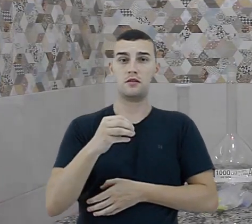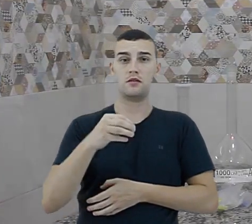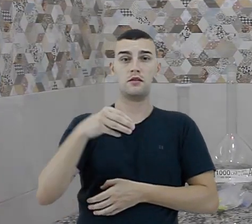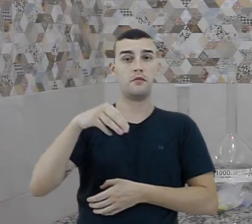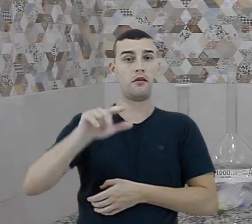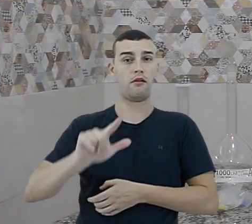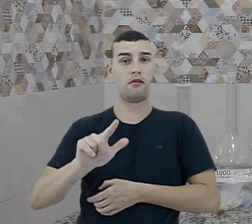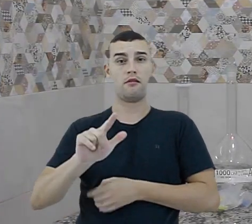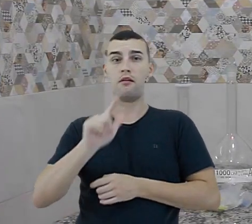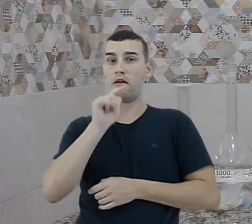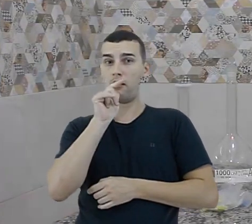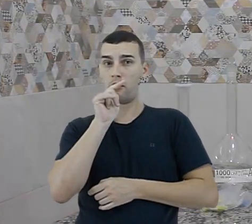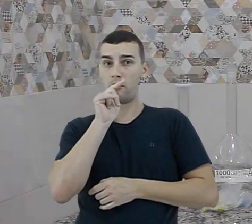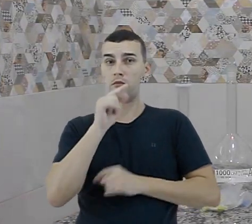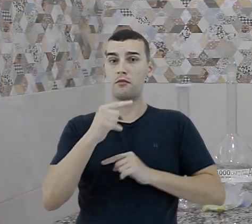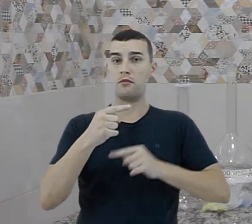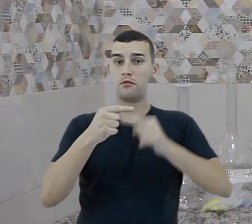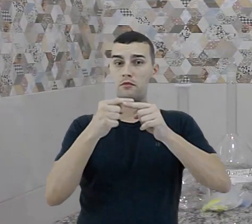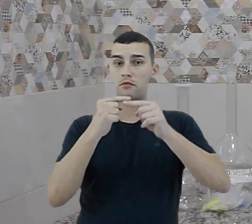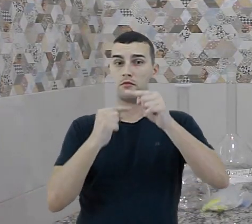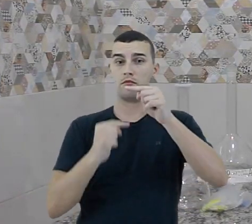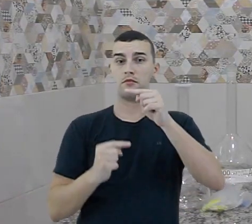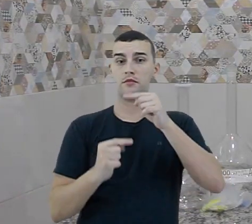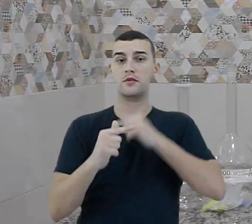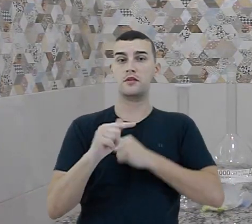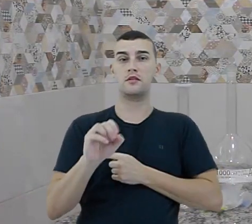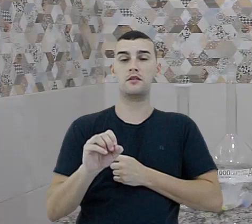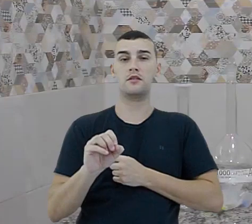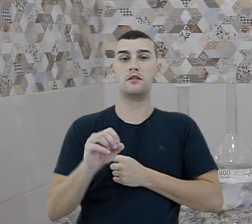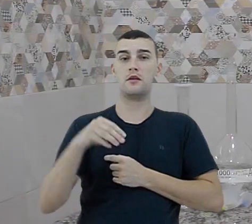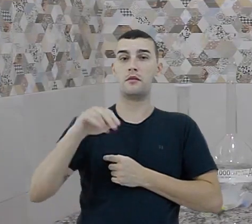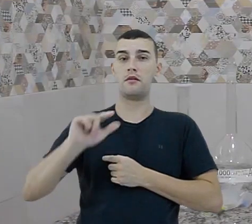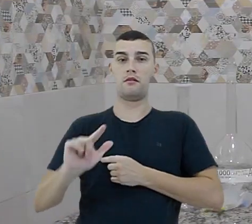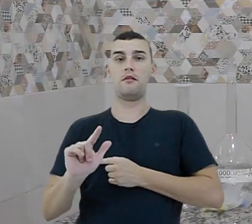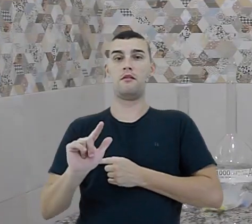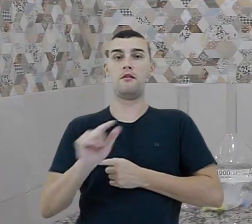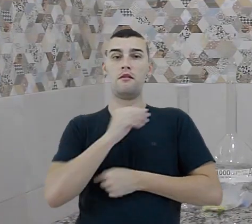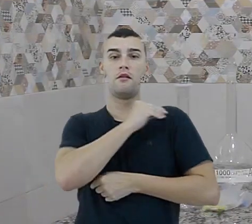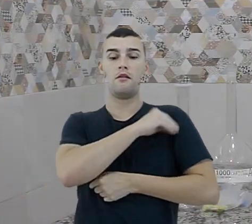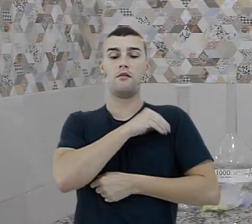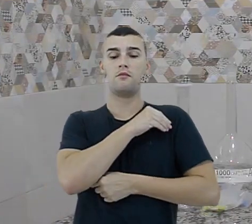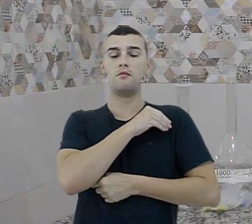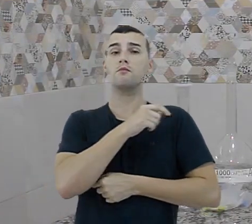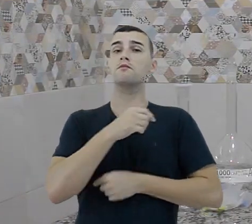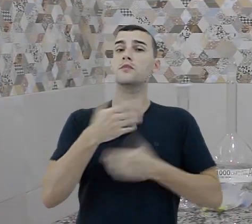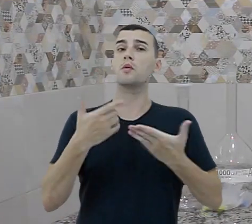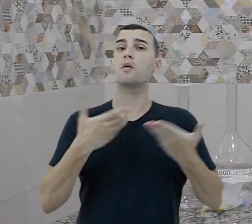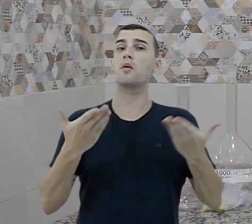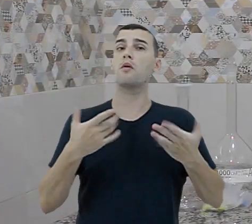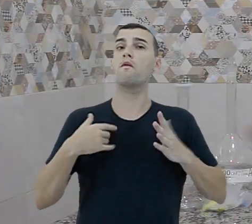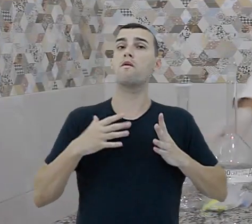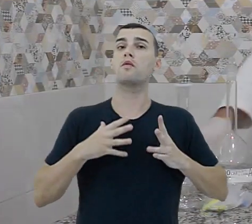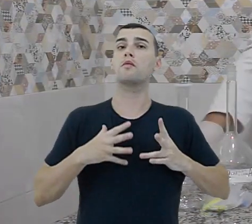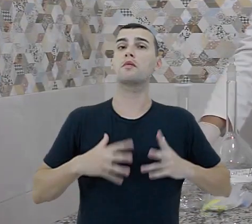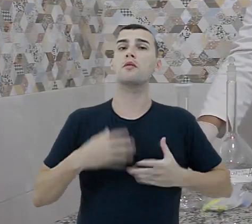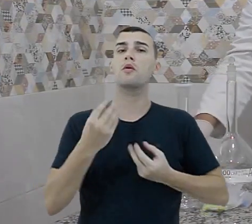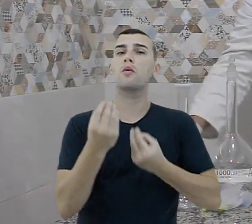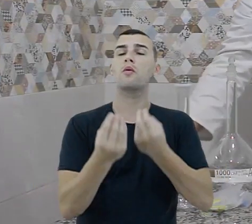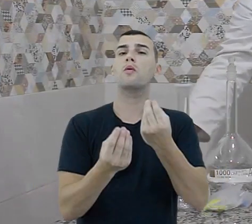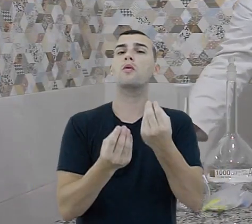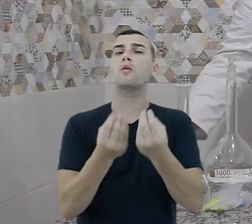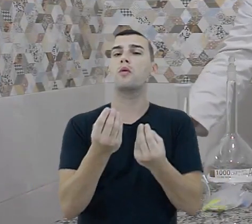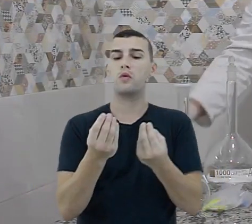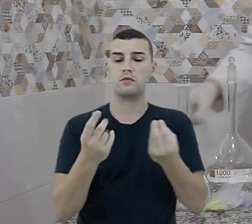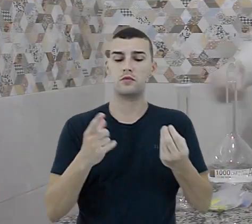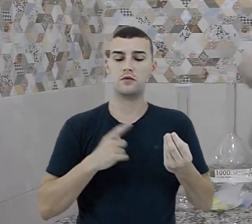30 ml de água e 70 ml de álcool. O que eu faço? Eu agora vou homogeneizar. Então existe uma forma de